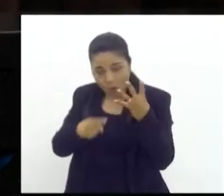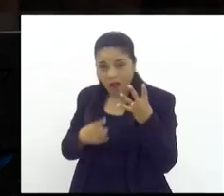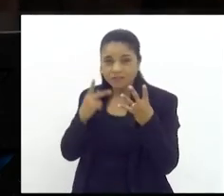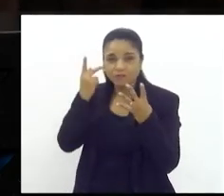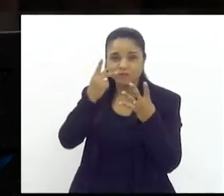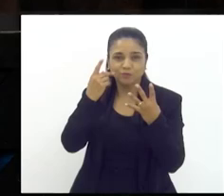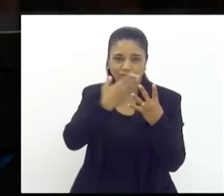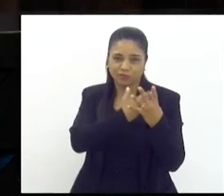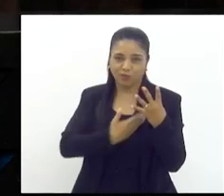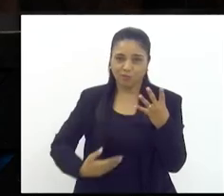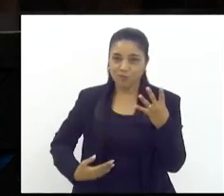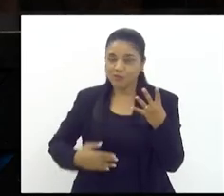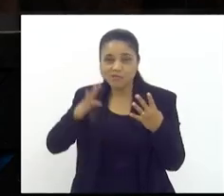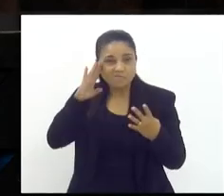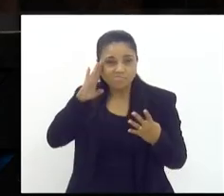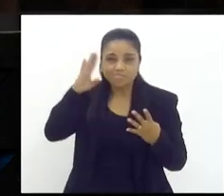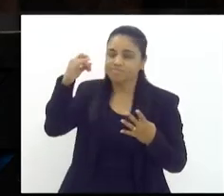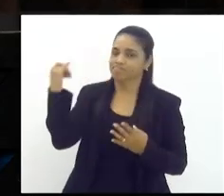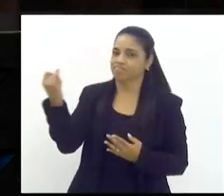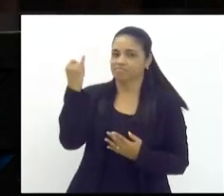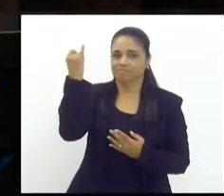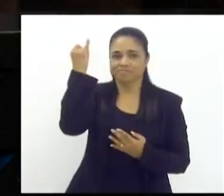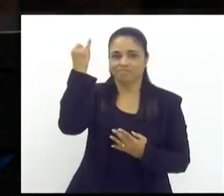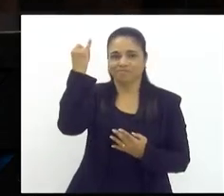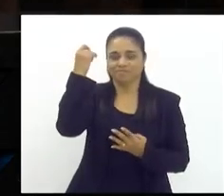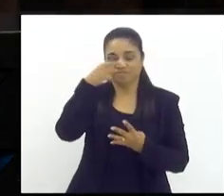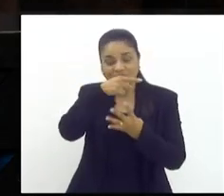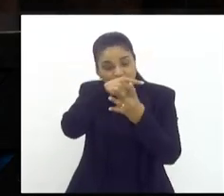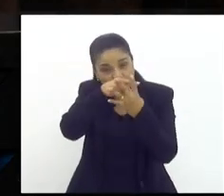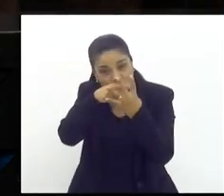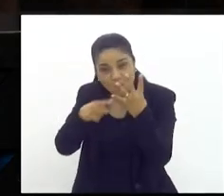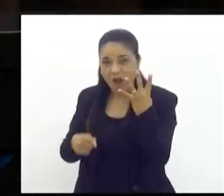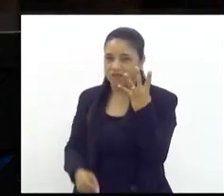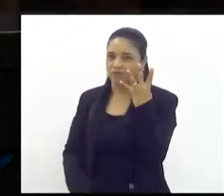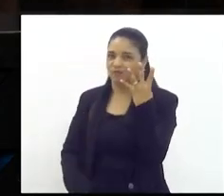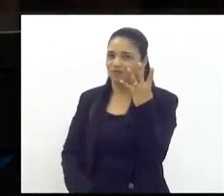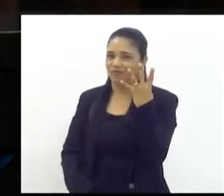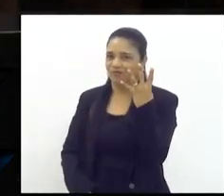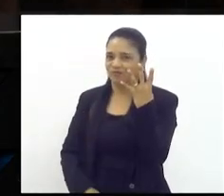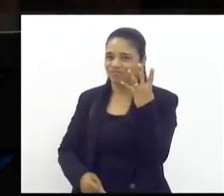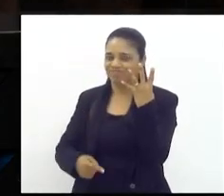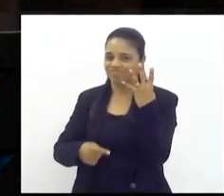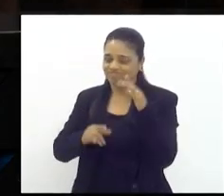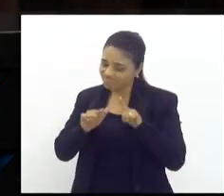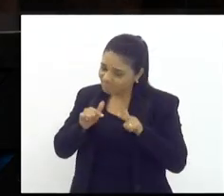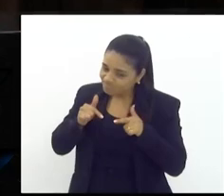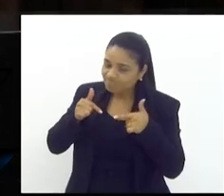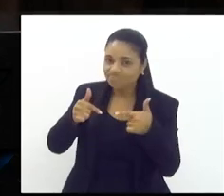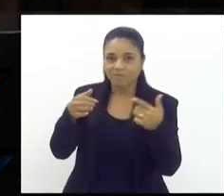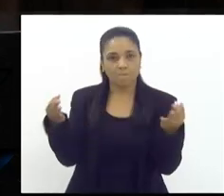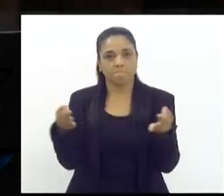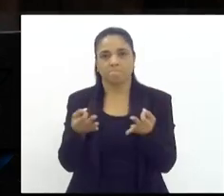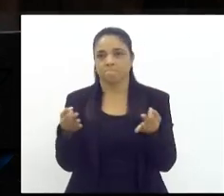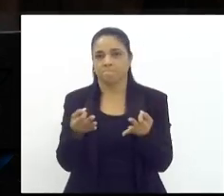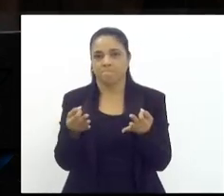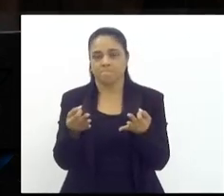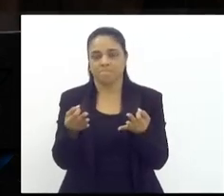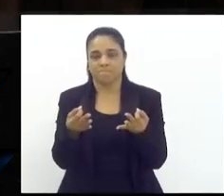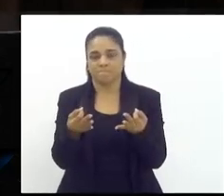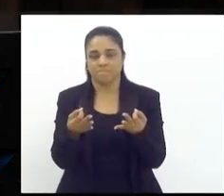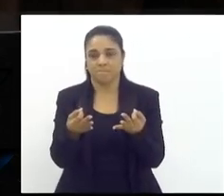extremamente relevantes que precisam ser equânimes eficientes e eficazes